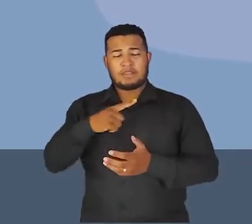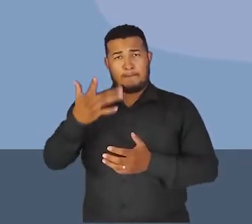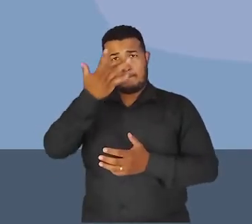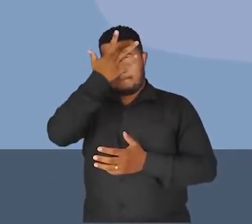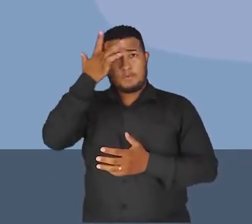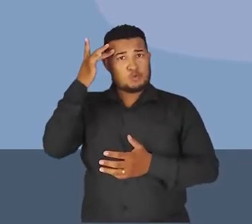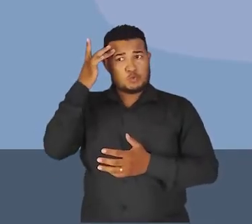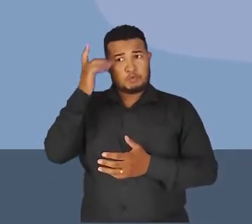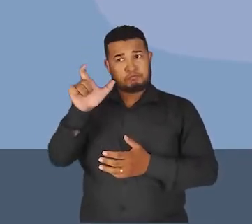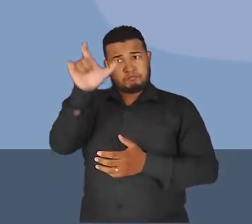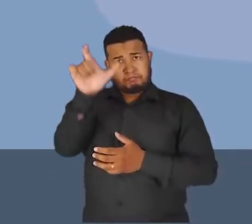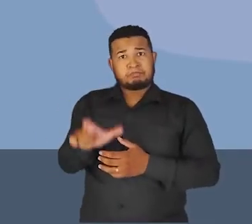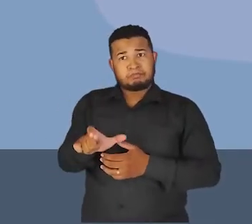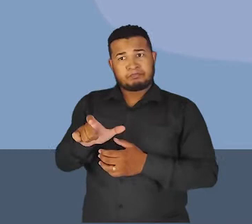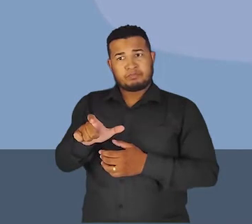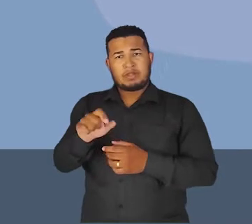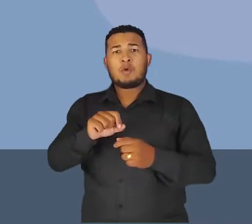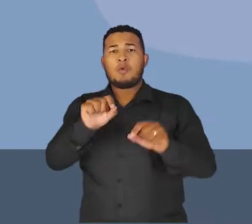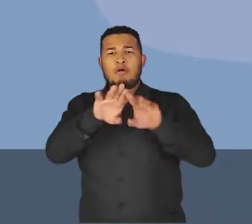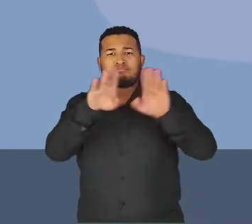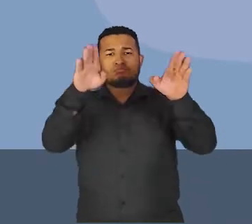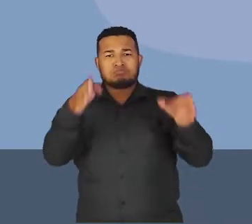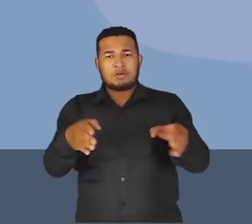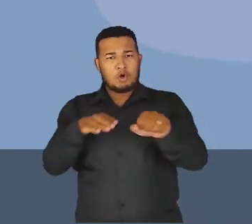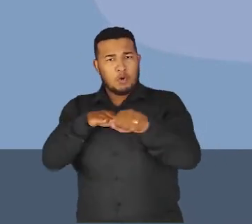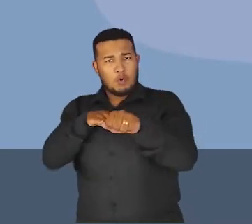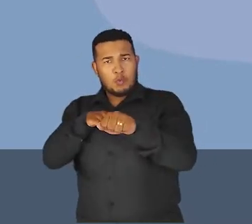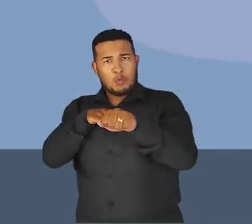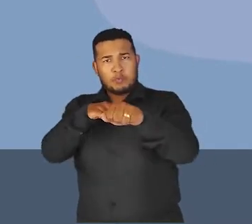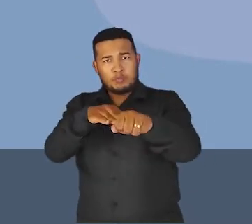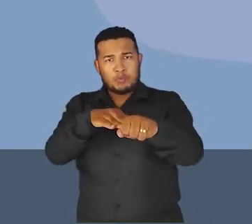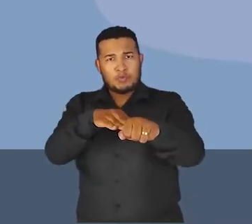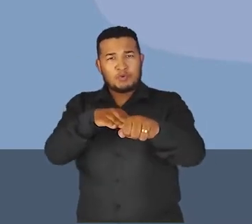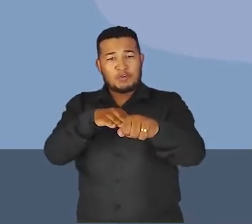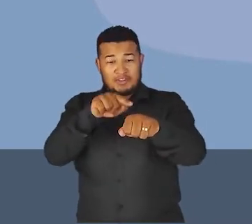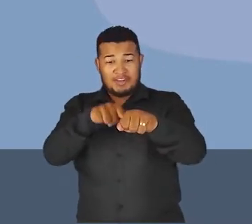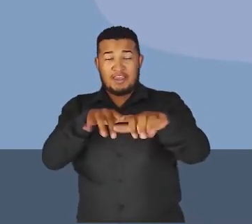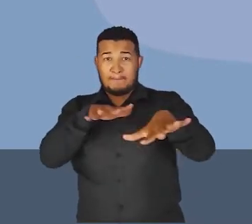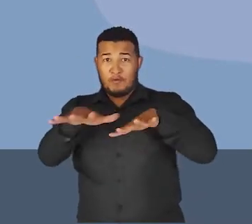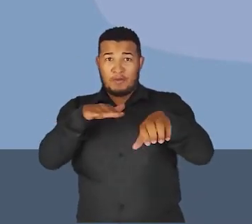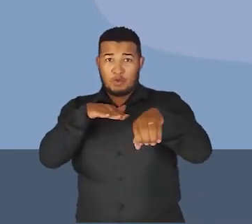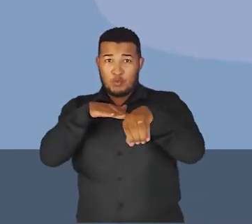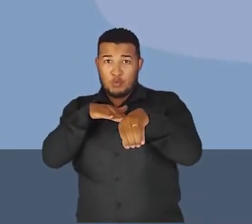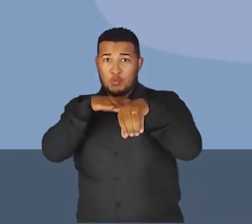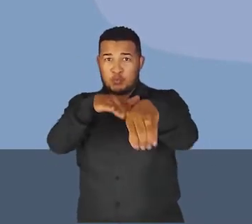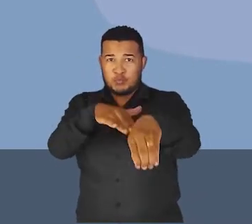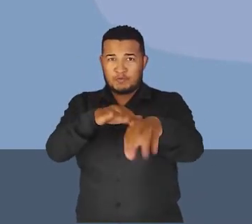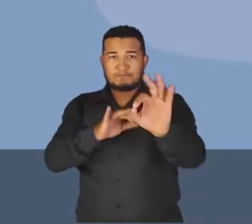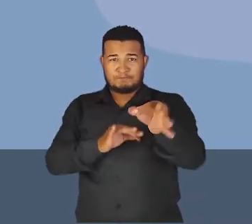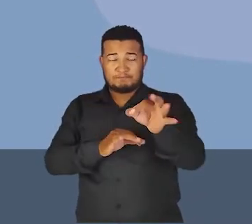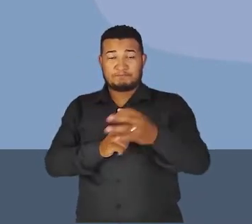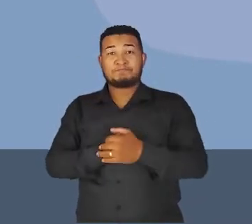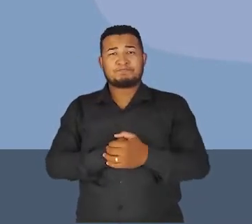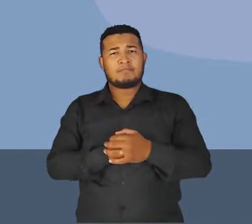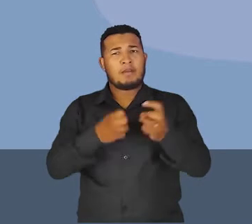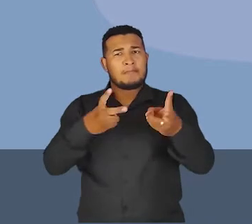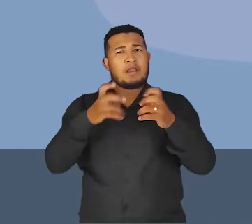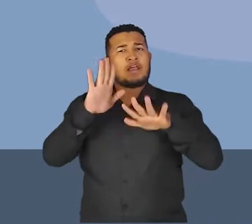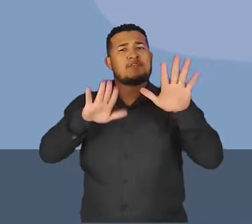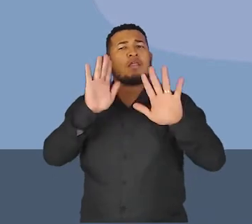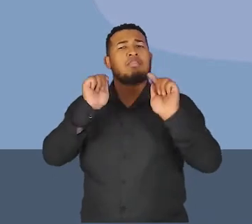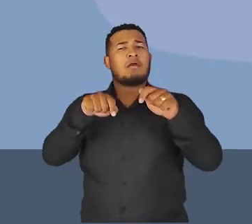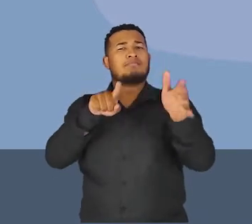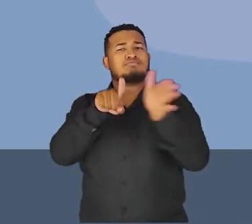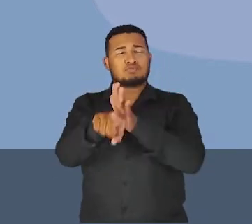pessoa empurrando uma caixa e essa caixa está se deslocando. Observe, então, que eu poderia te fazer uma